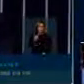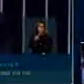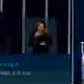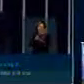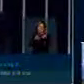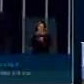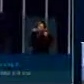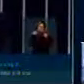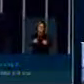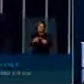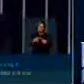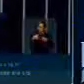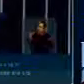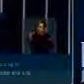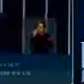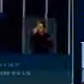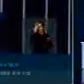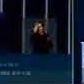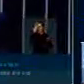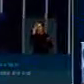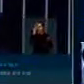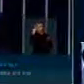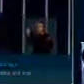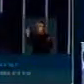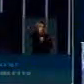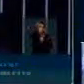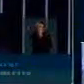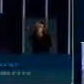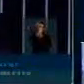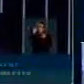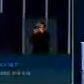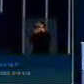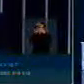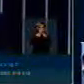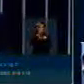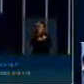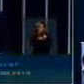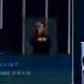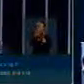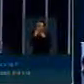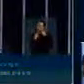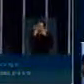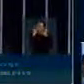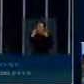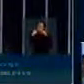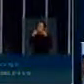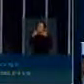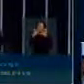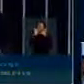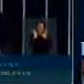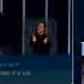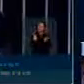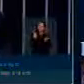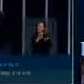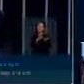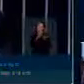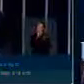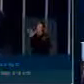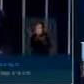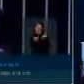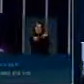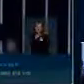porque amanhã, senhor ministro, quando acontecer lá esse massacre, foi falado e foi denunciado. Falta de aviso? Não foi,